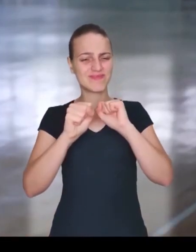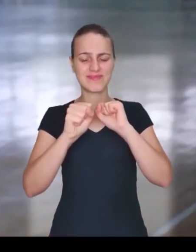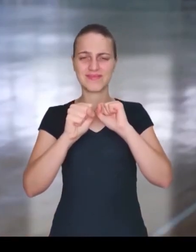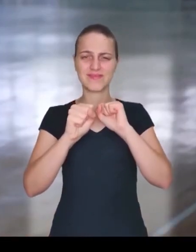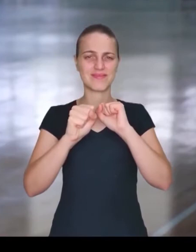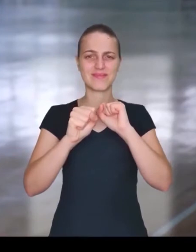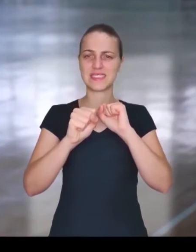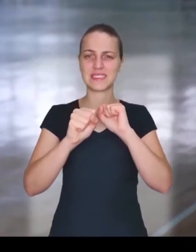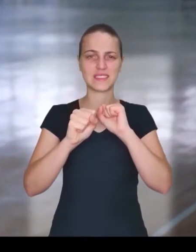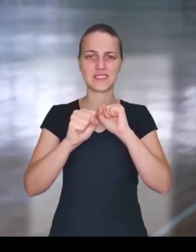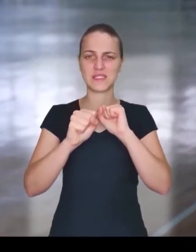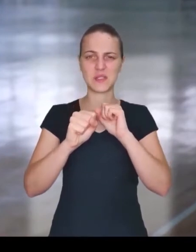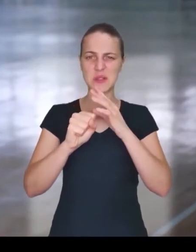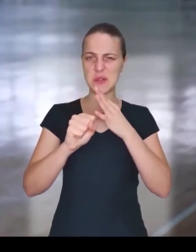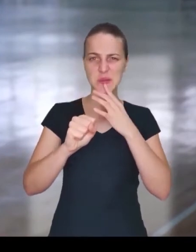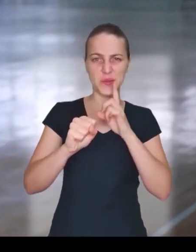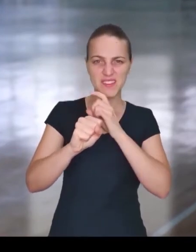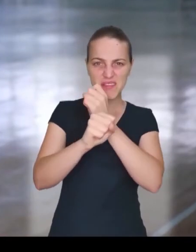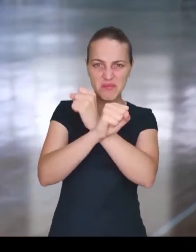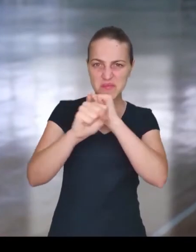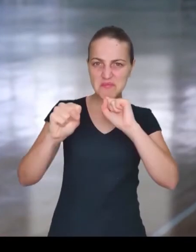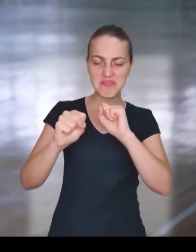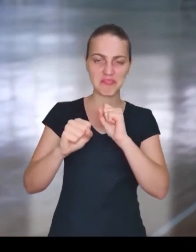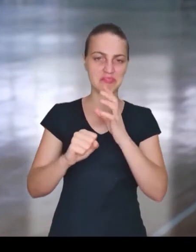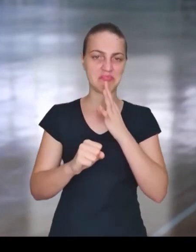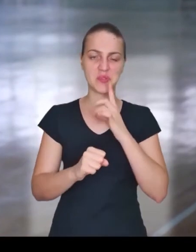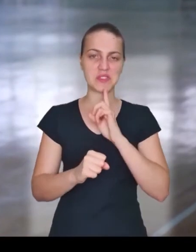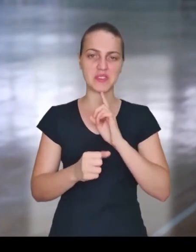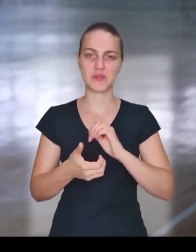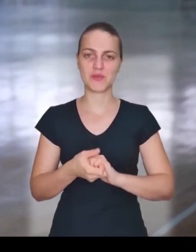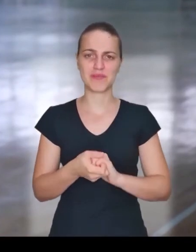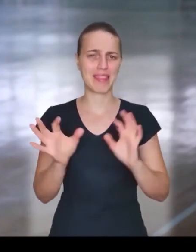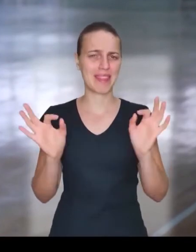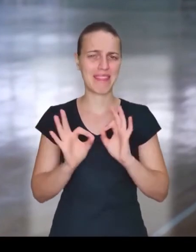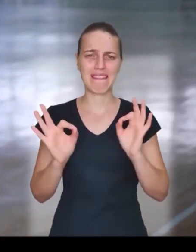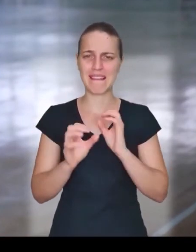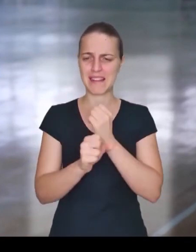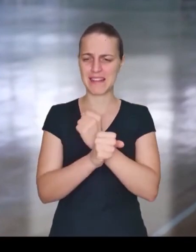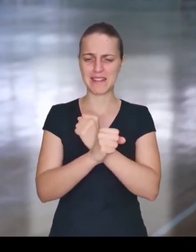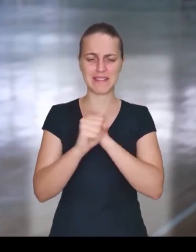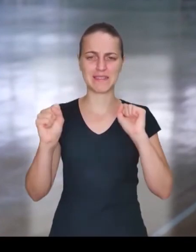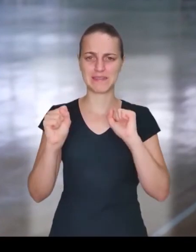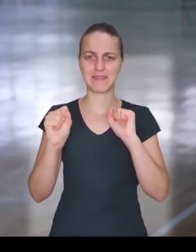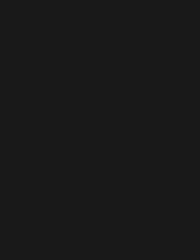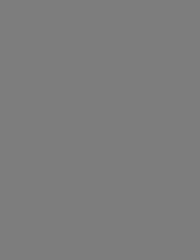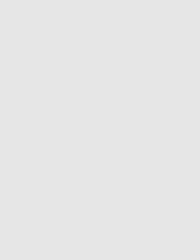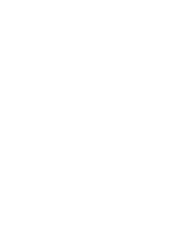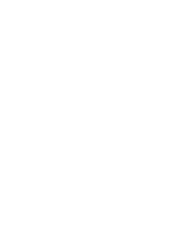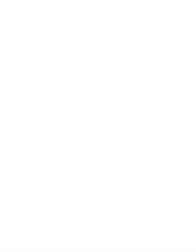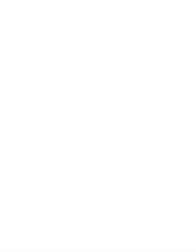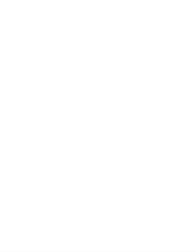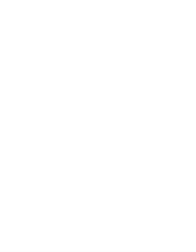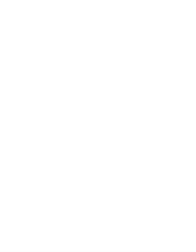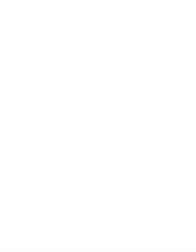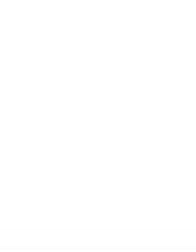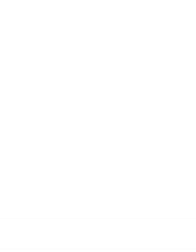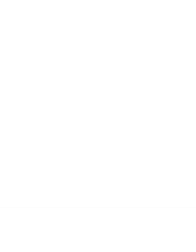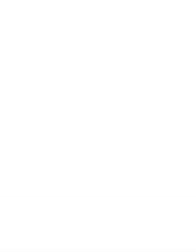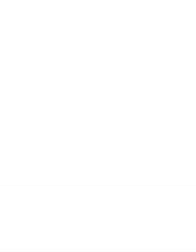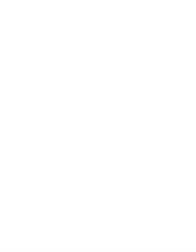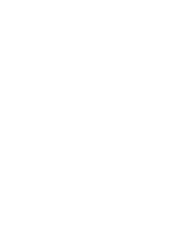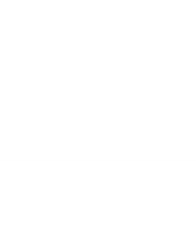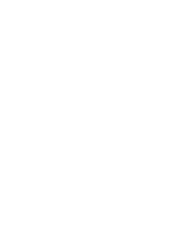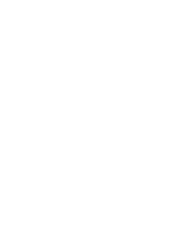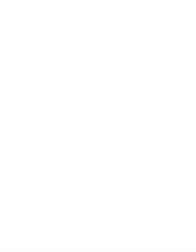Eu não conheço, na verdade, o impossível. Para mim, eu acho que não existe nada impossível. Direção e